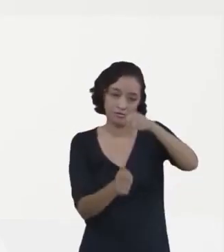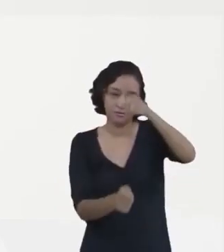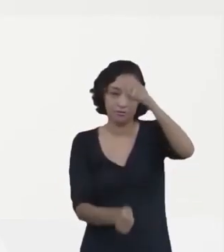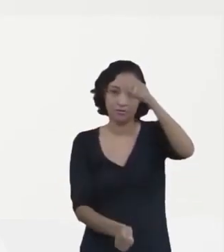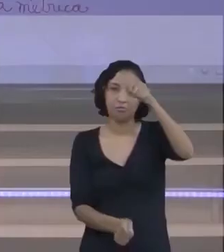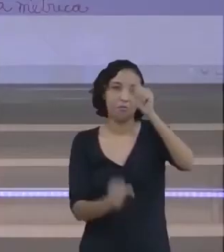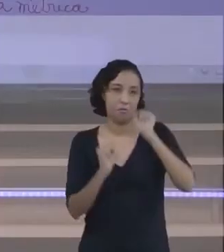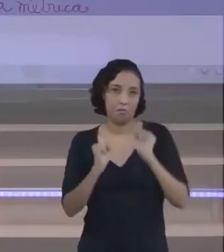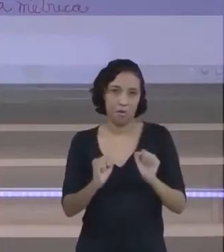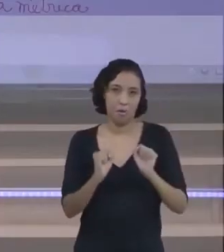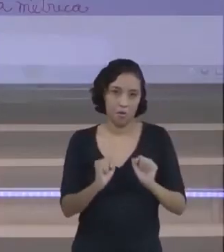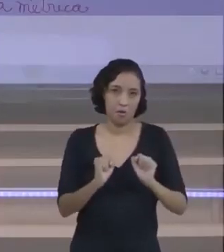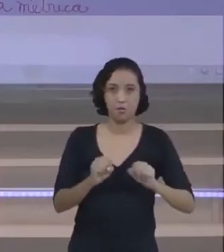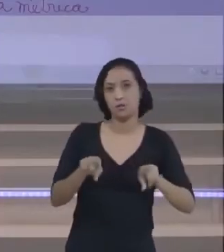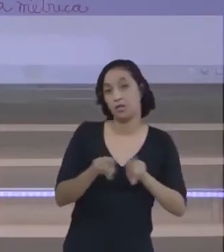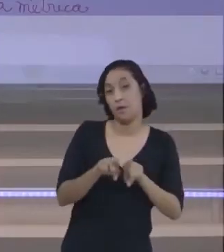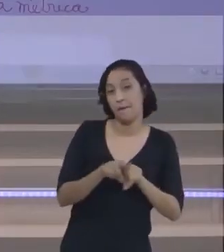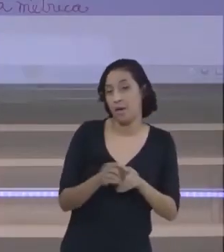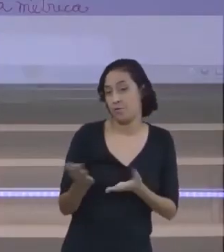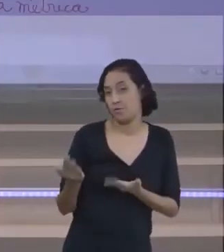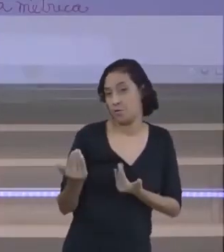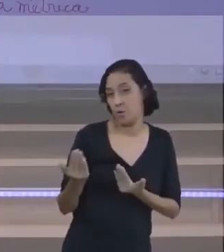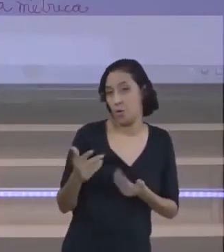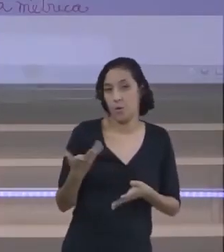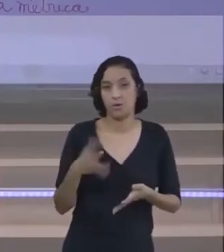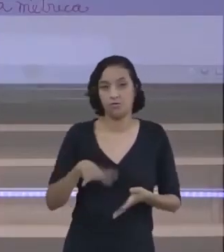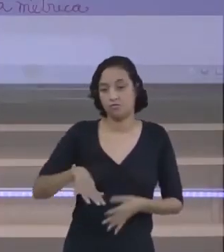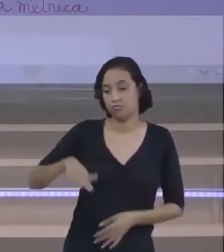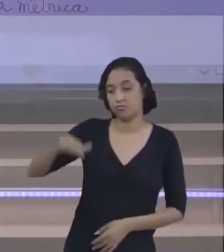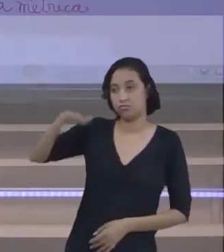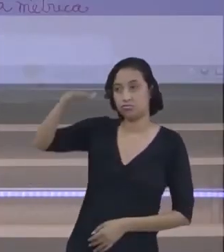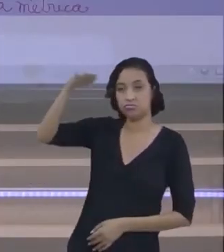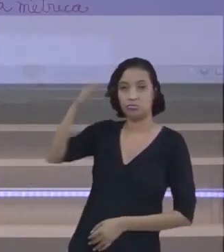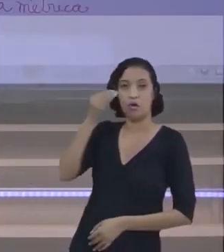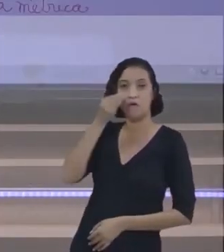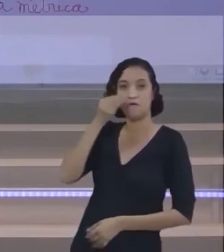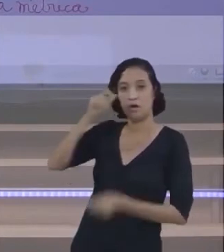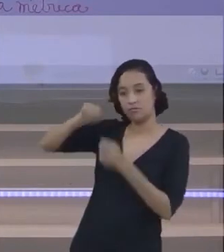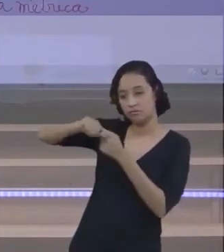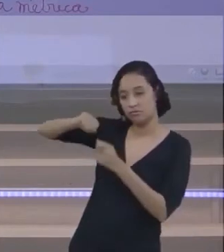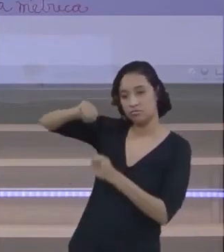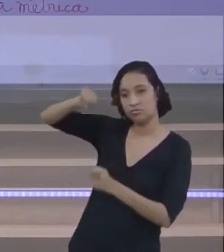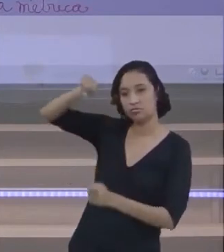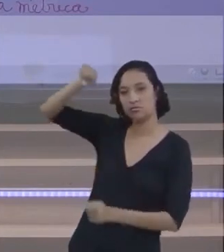Nós medimos a altura, podemos medir a altura, podemos medir